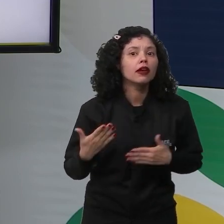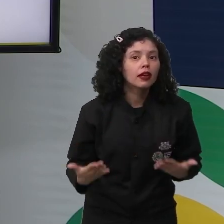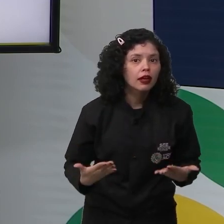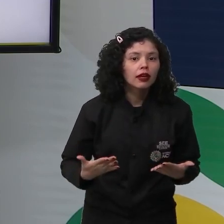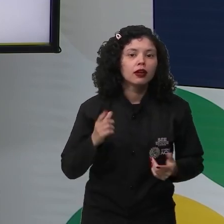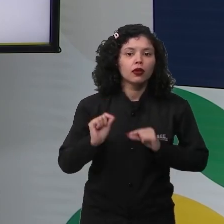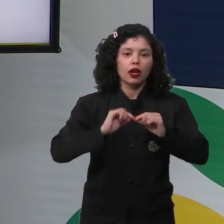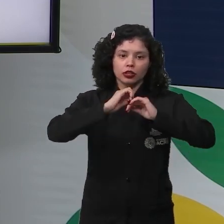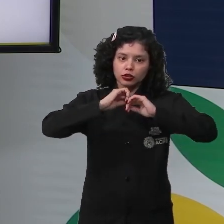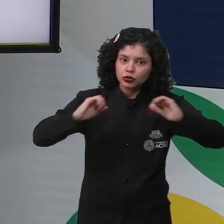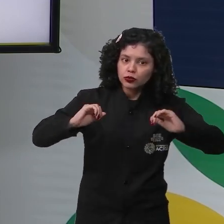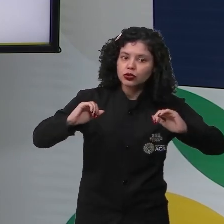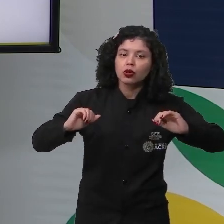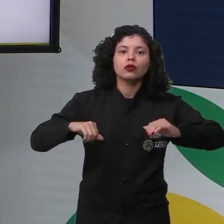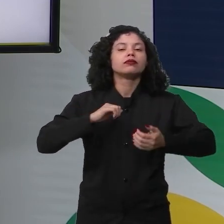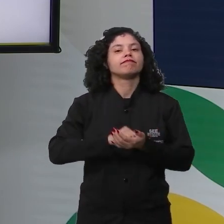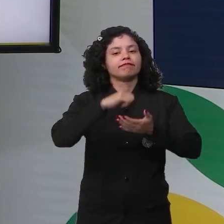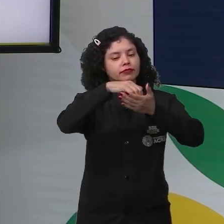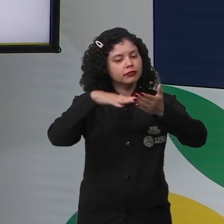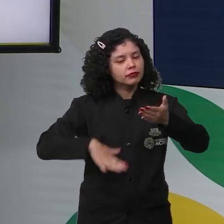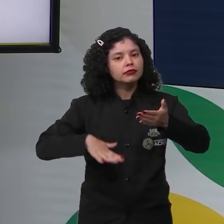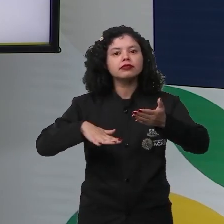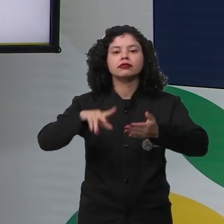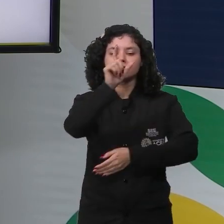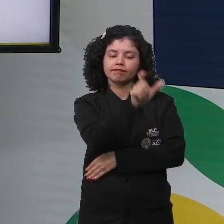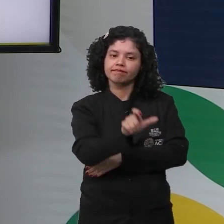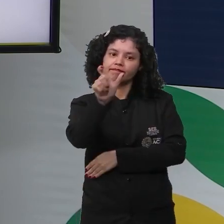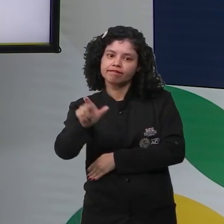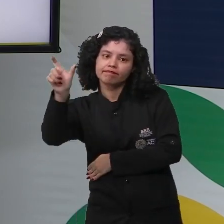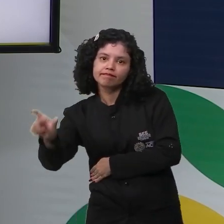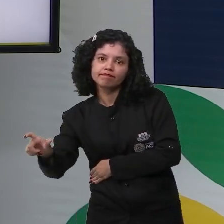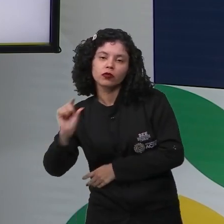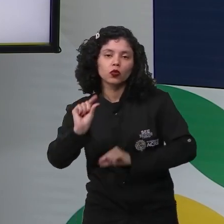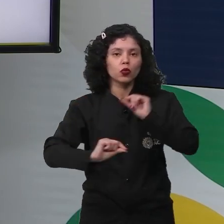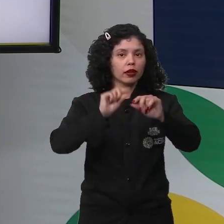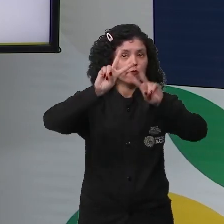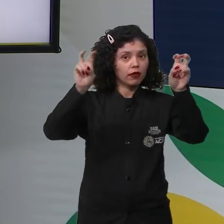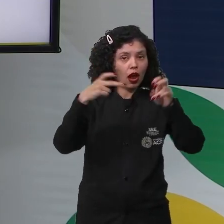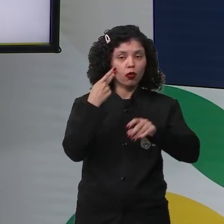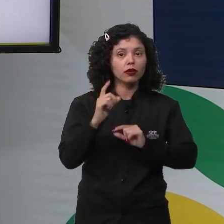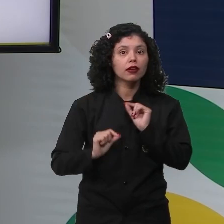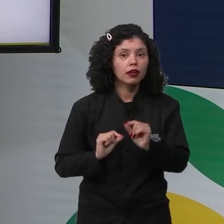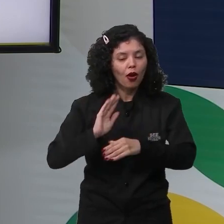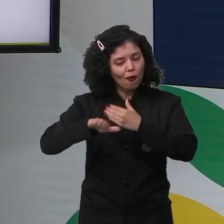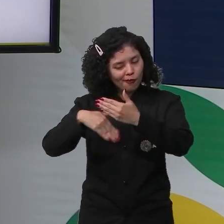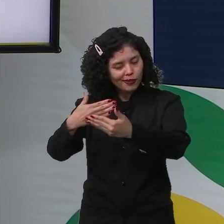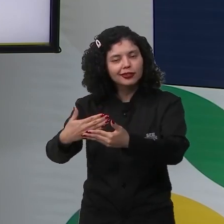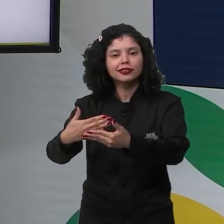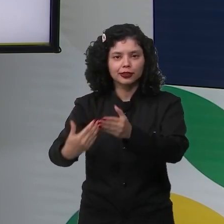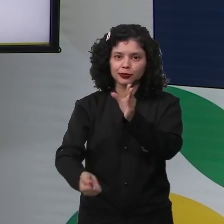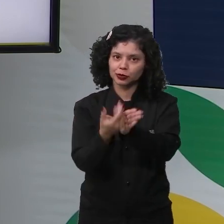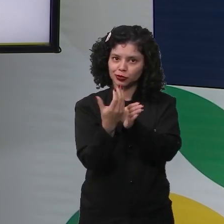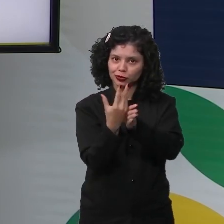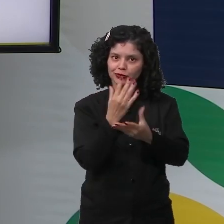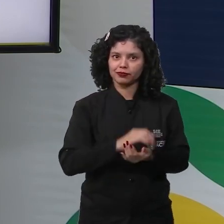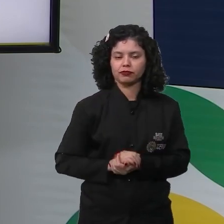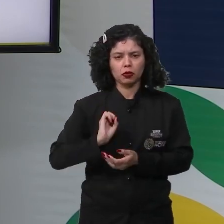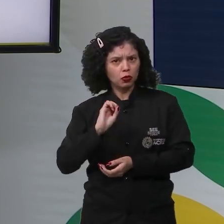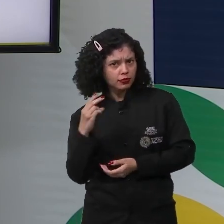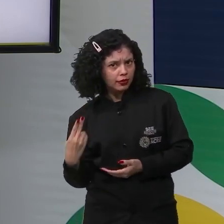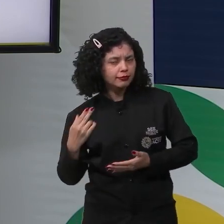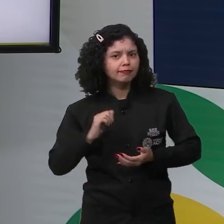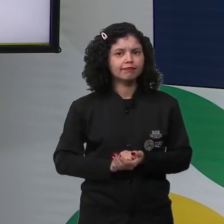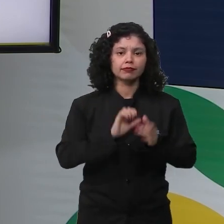do que a divisão de tarefas dos indivíduos no que diz respeito a um processo produtivo. Ou